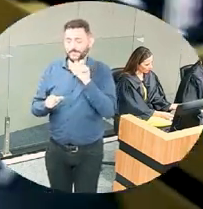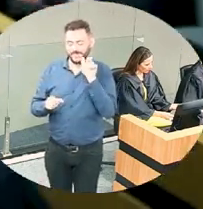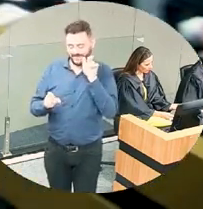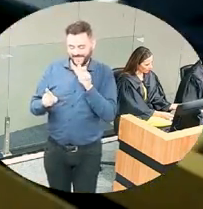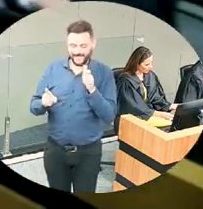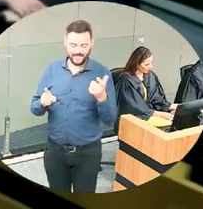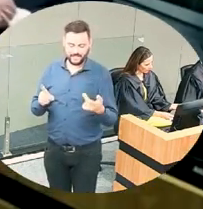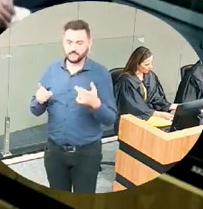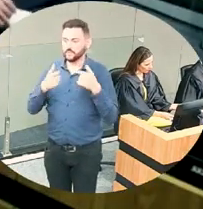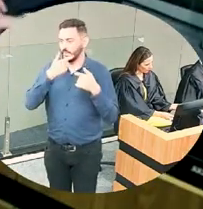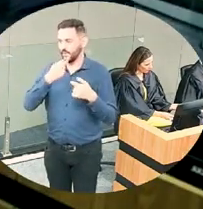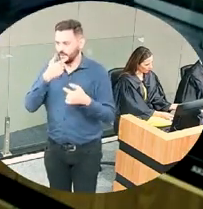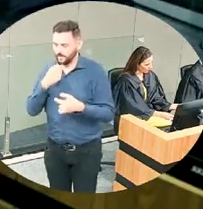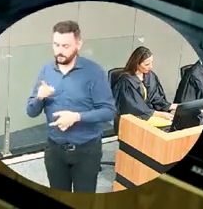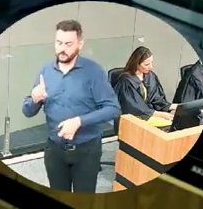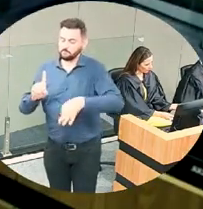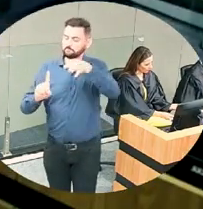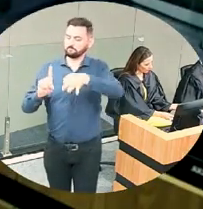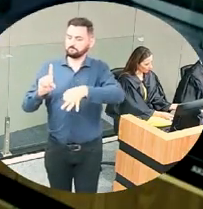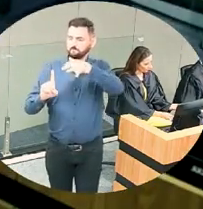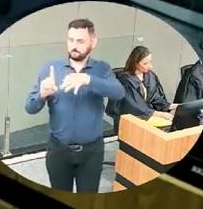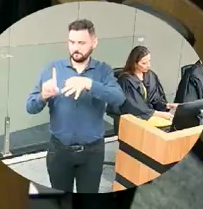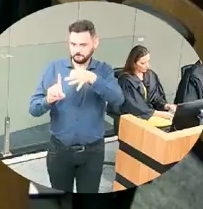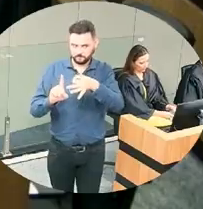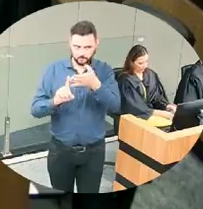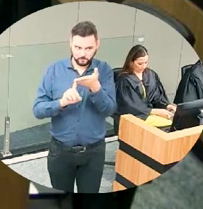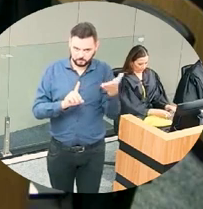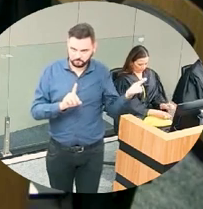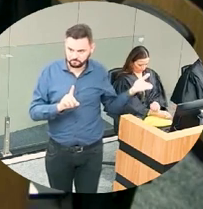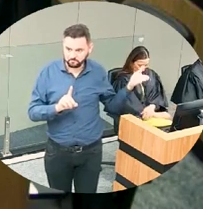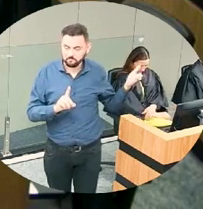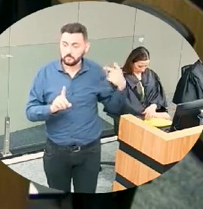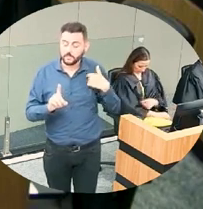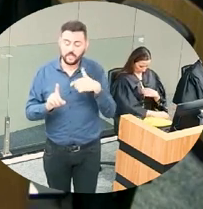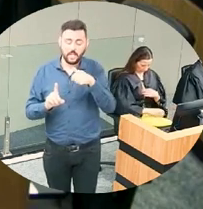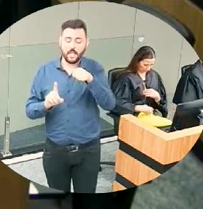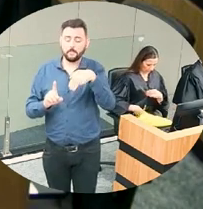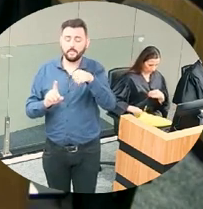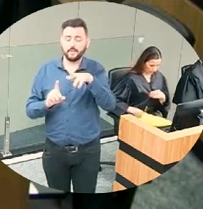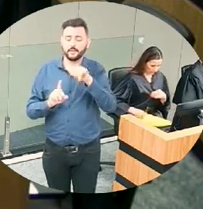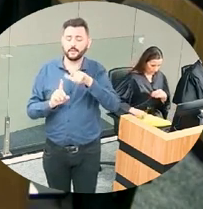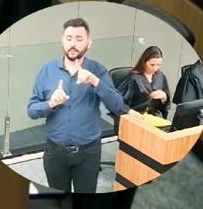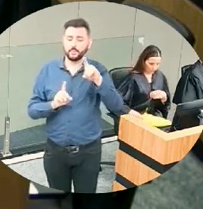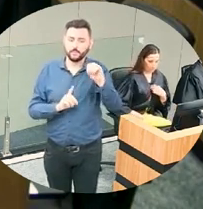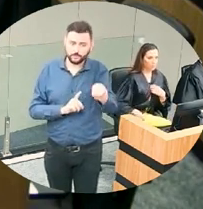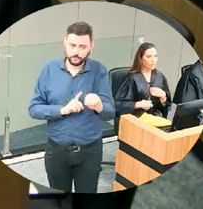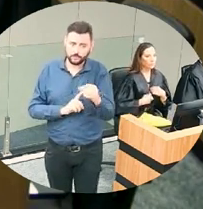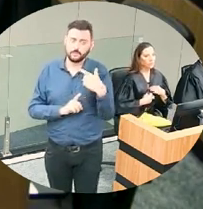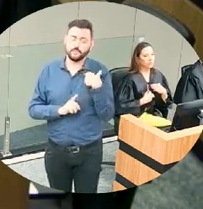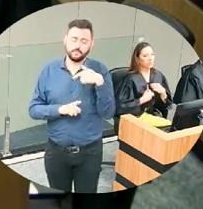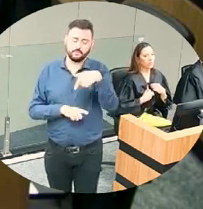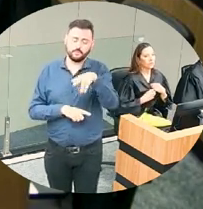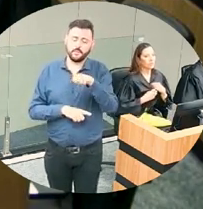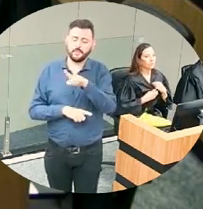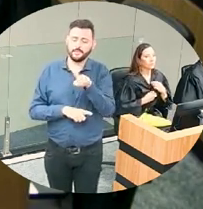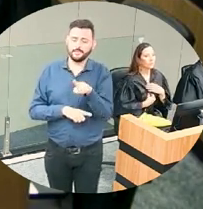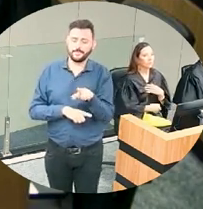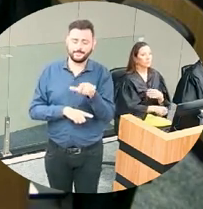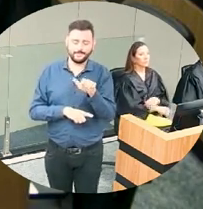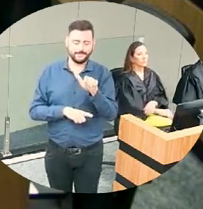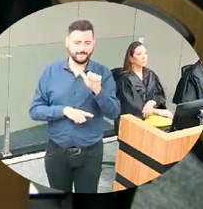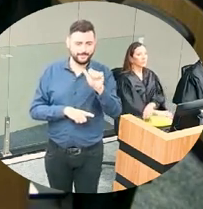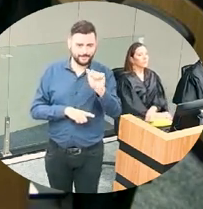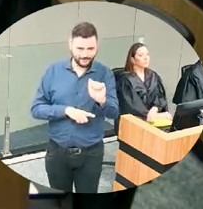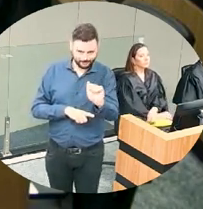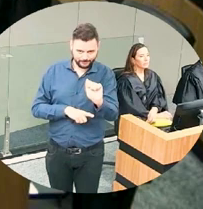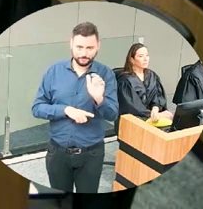desembargadoras e dos excelentíssimos desembargadores Amarildo Carlos de Lima na presidência queser de Araújo Duarte